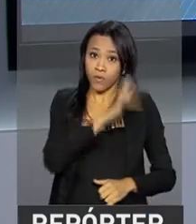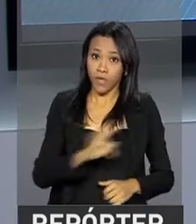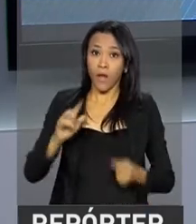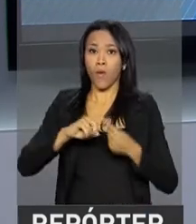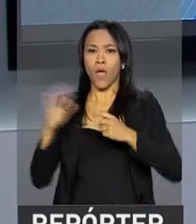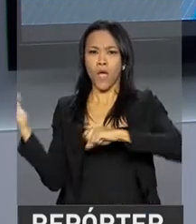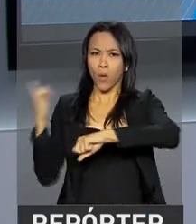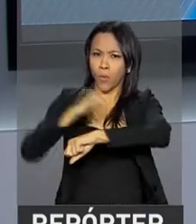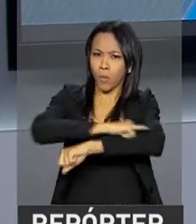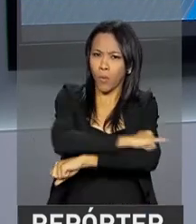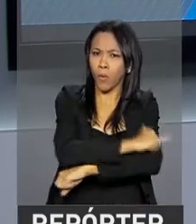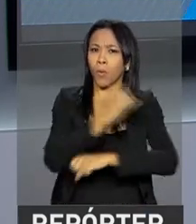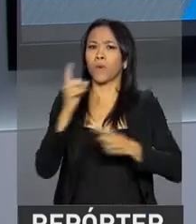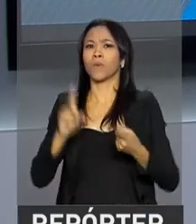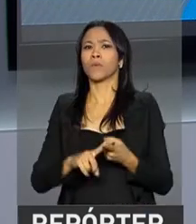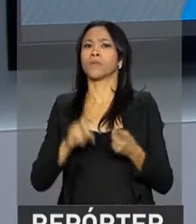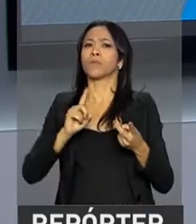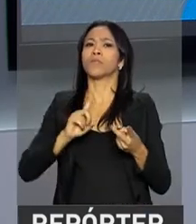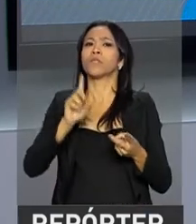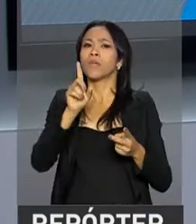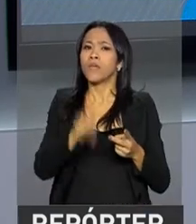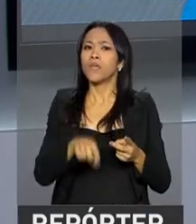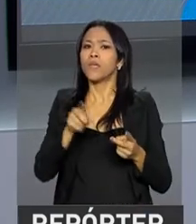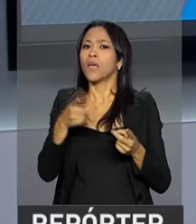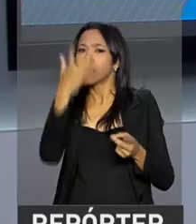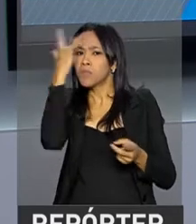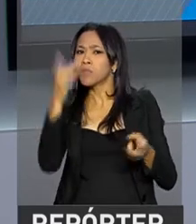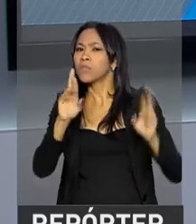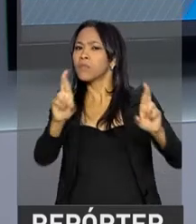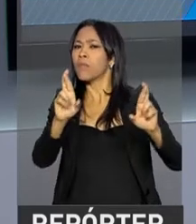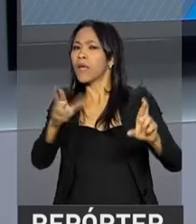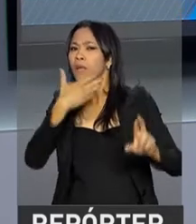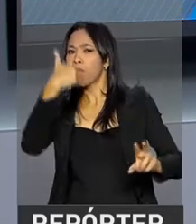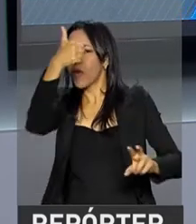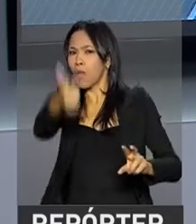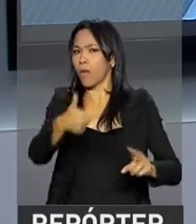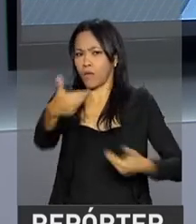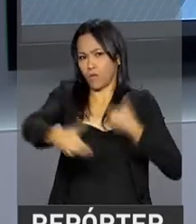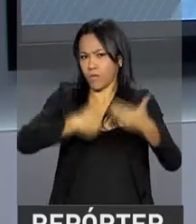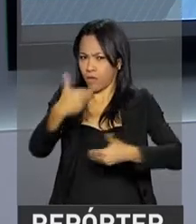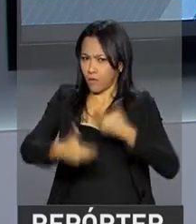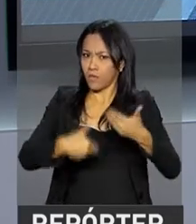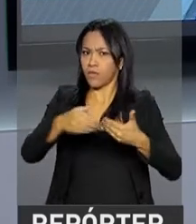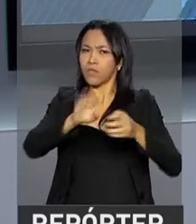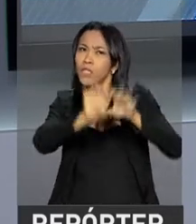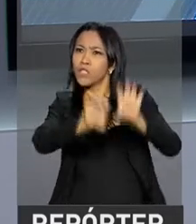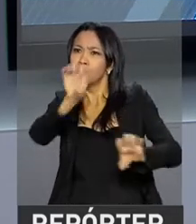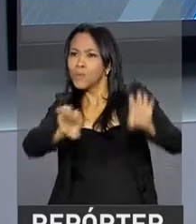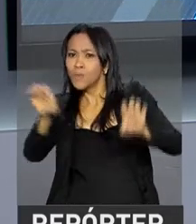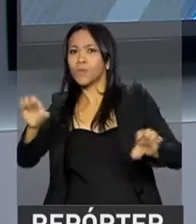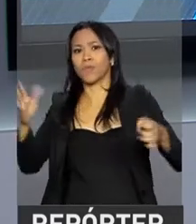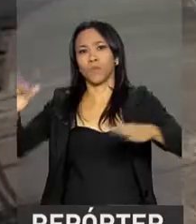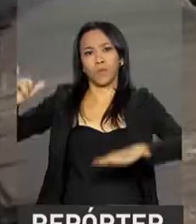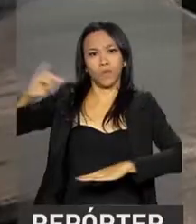de concessões ea expectativa da população é de melhora nos serviços e na infraestrutura